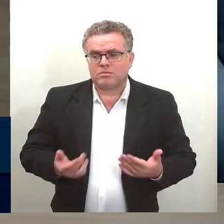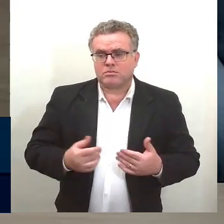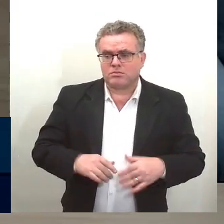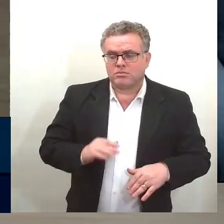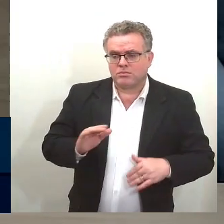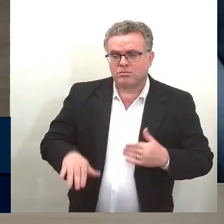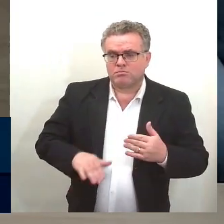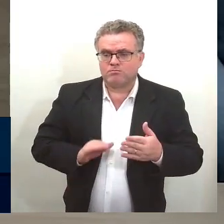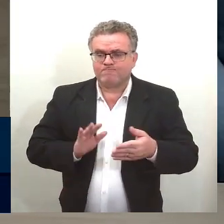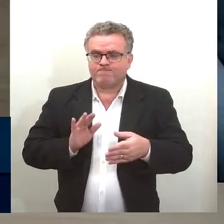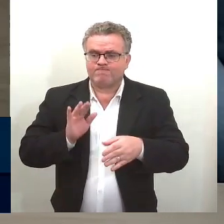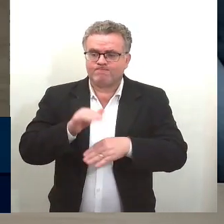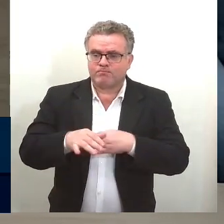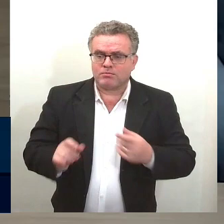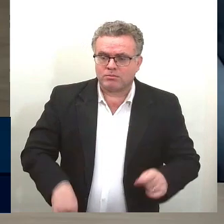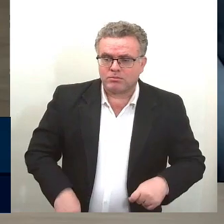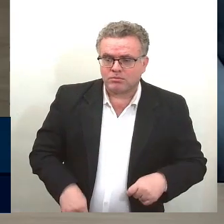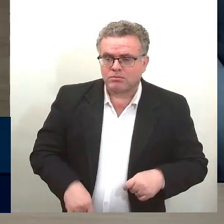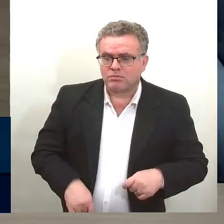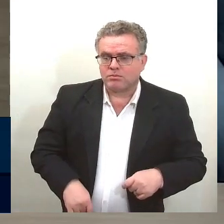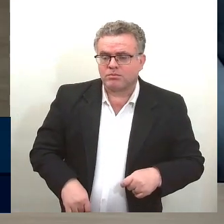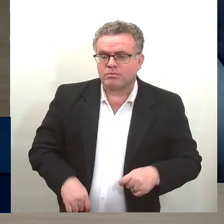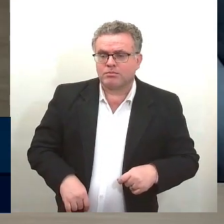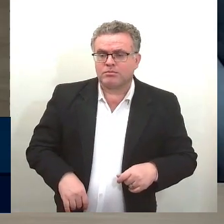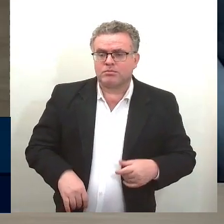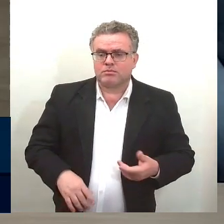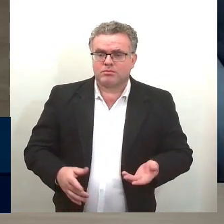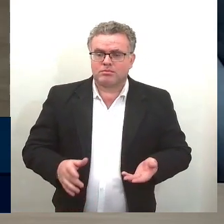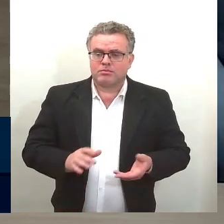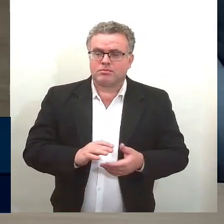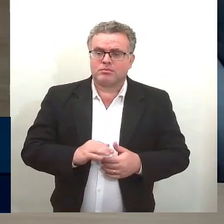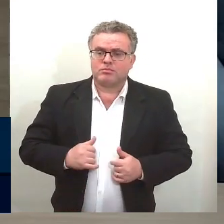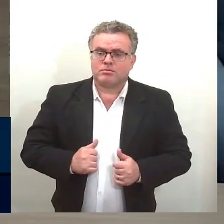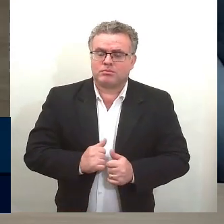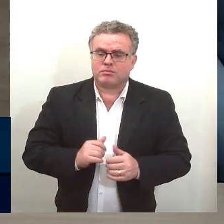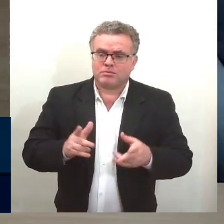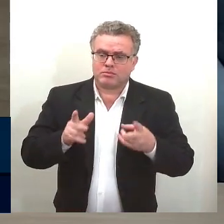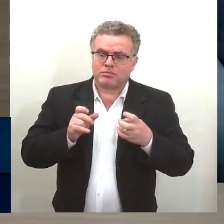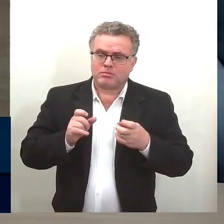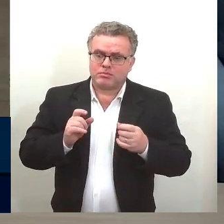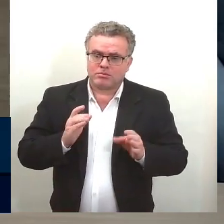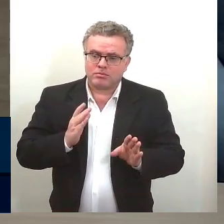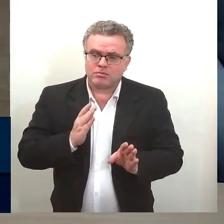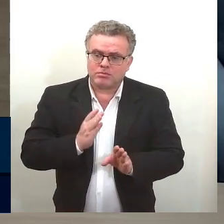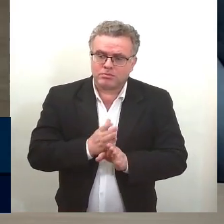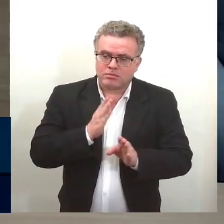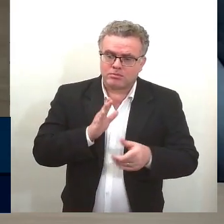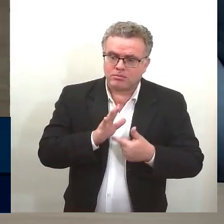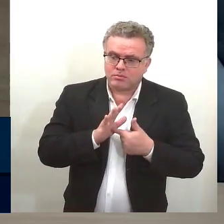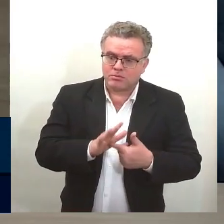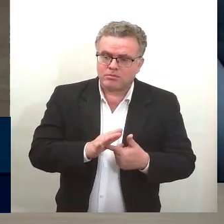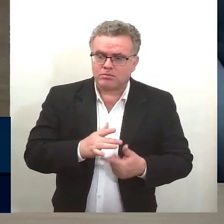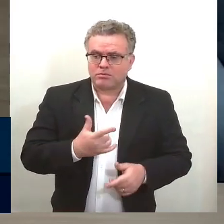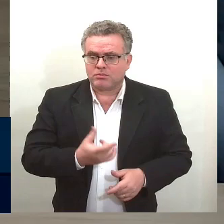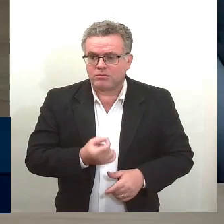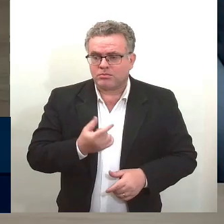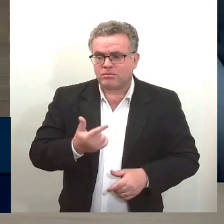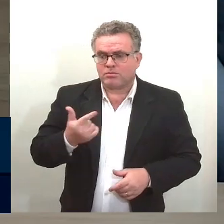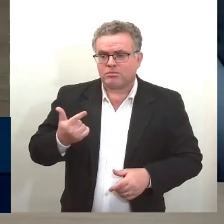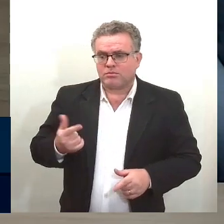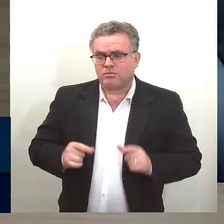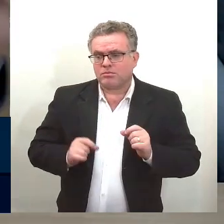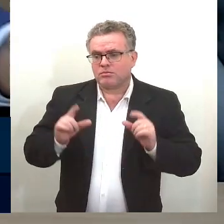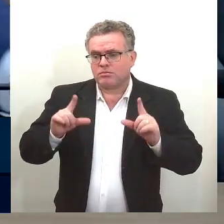inclusive 22. Vocês conseguiram identificar o que aconteceu exatamente em 2022 para cair tanto essa questão do superávit